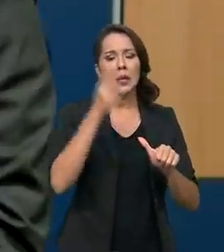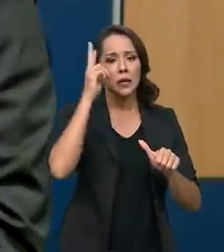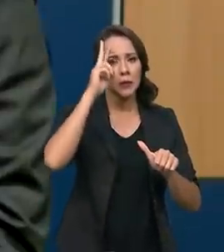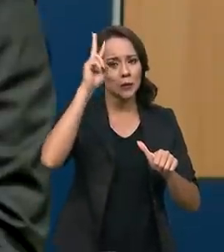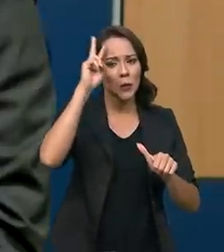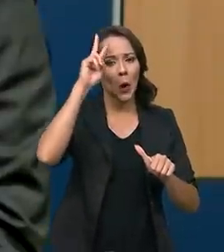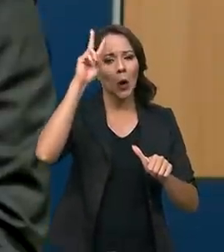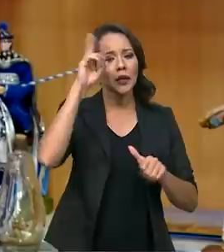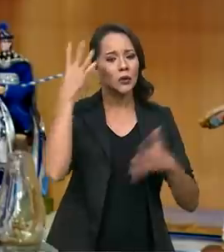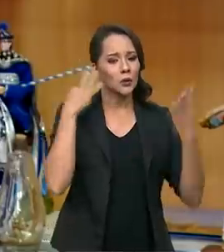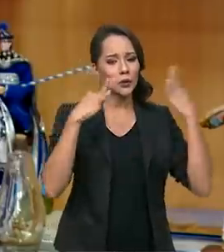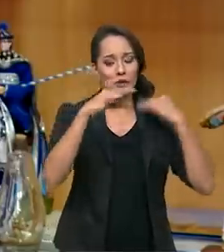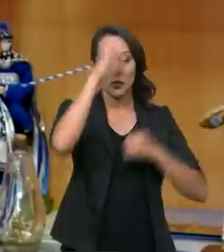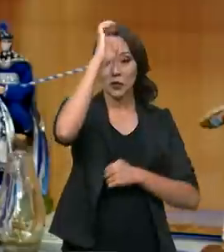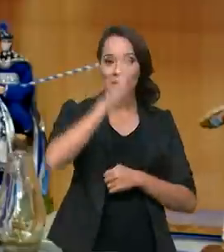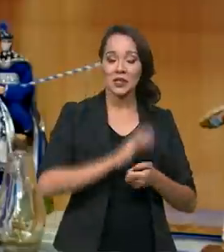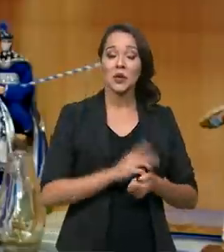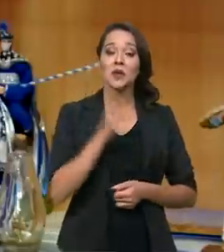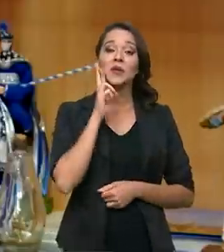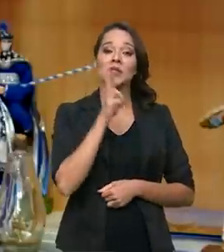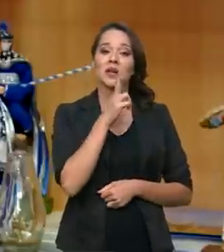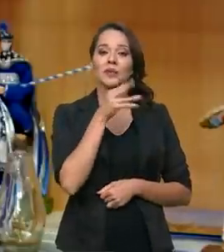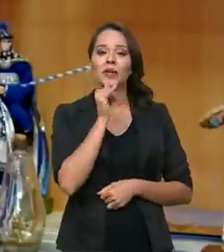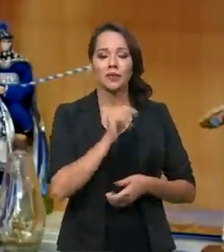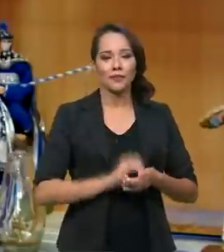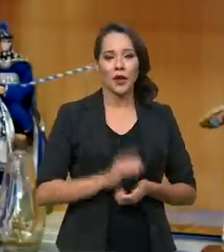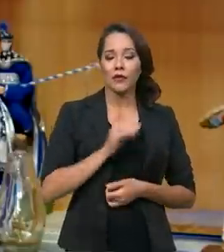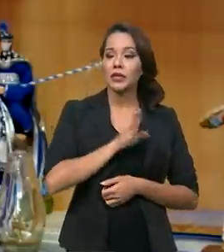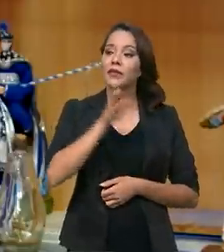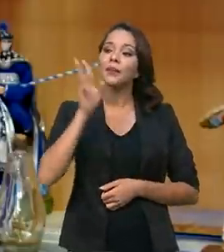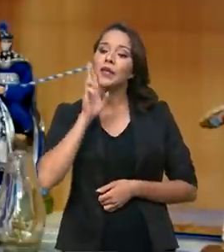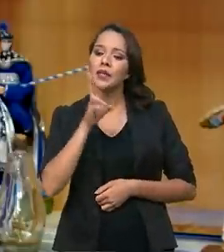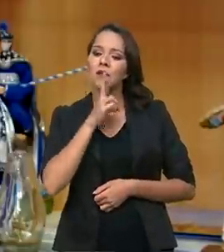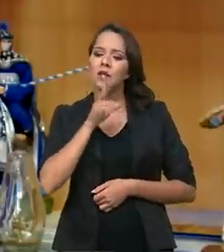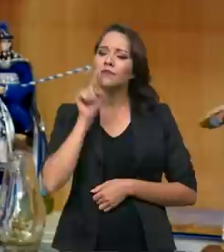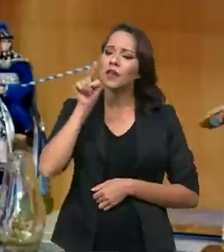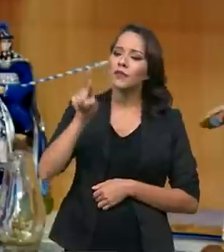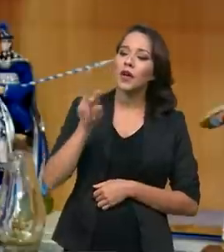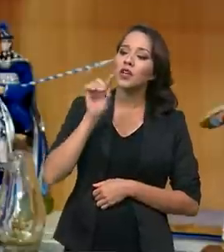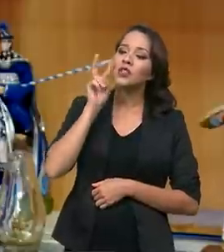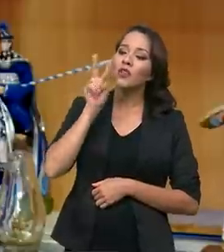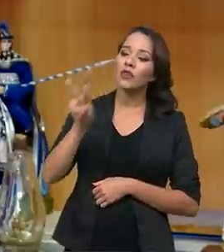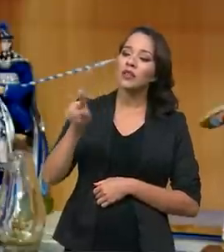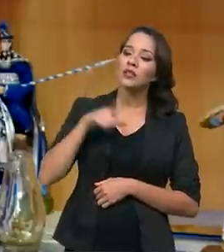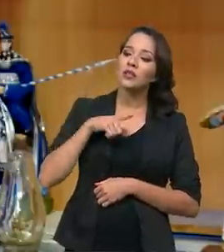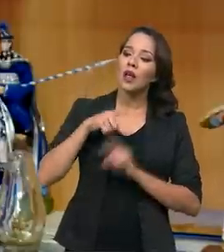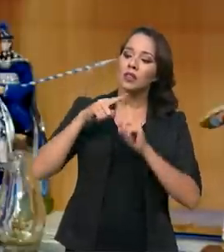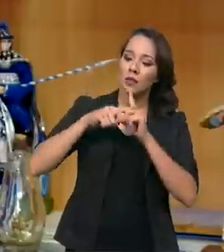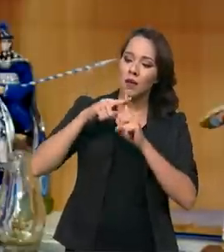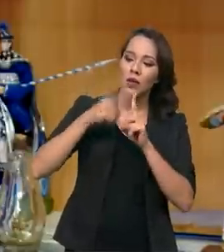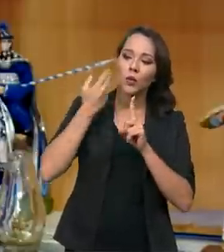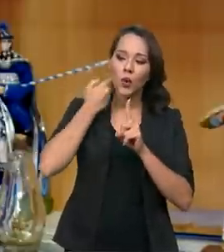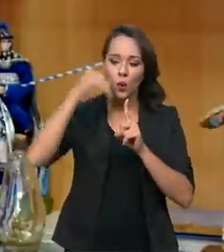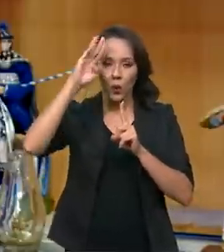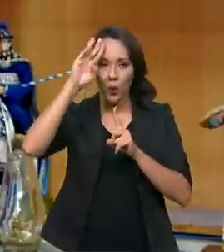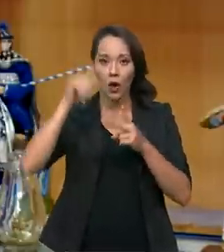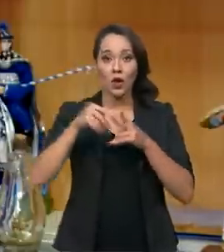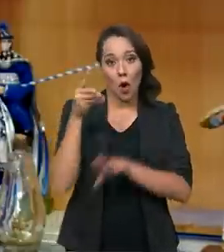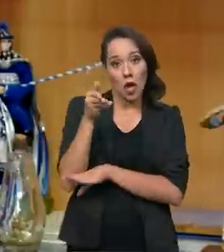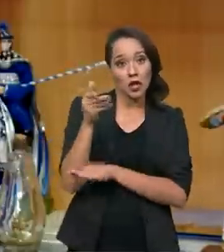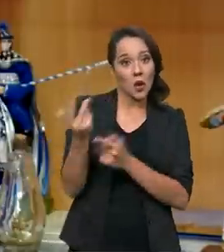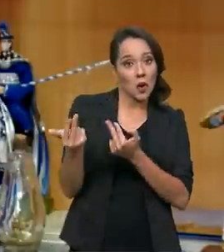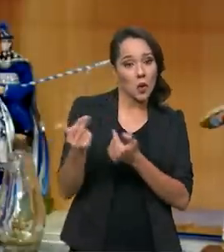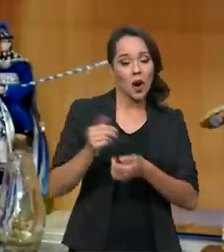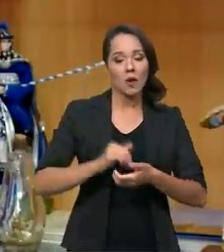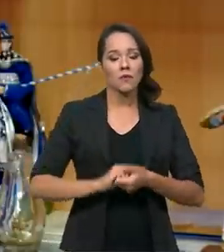do Turismo no Brasil do restaurante por exemplo onde você entra no restaurante Você só E se você tivesse a temperatura aferida em um hotel